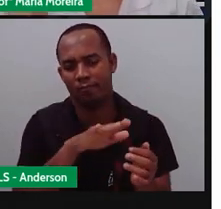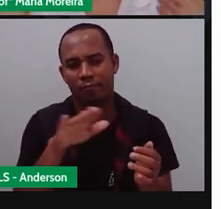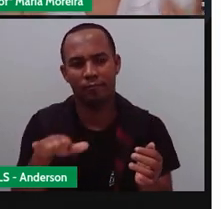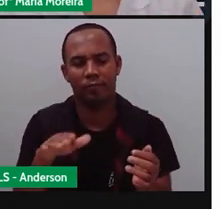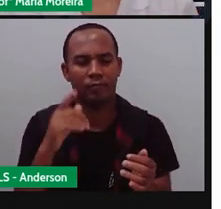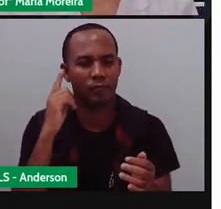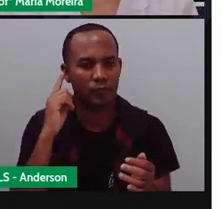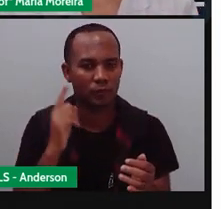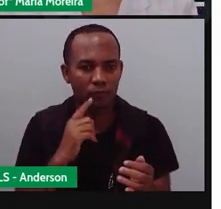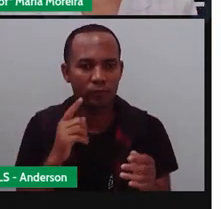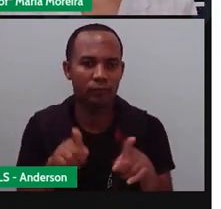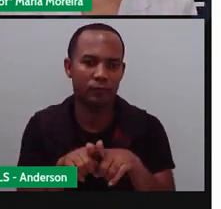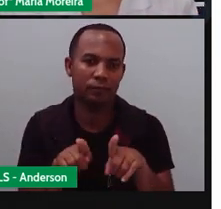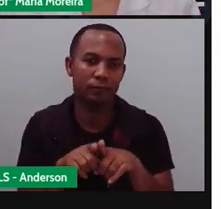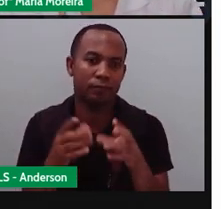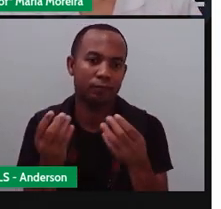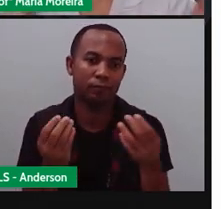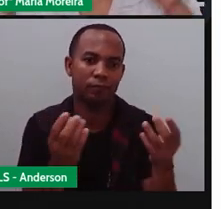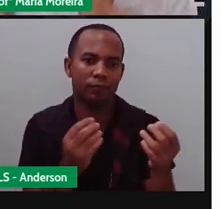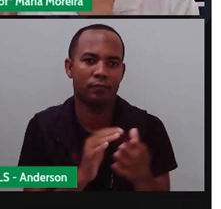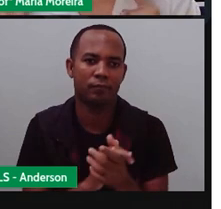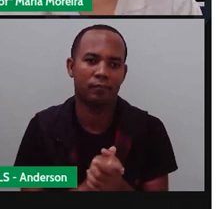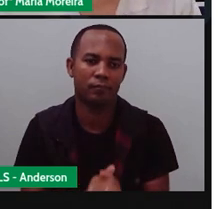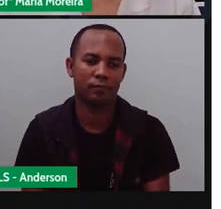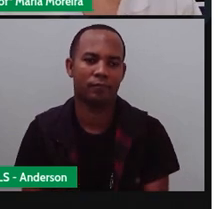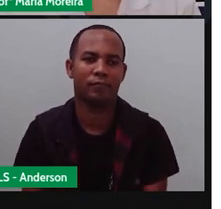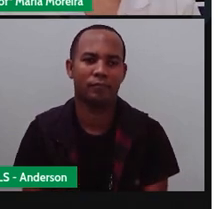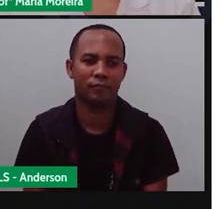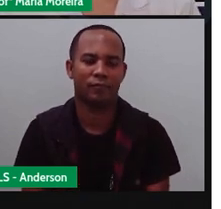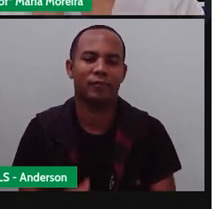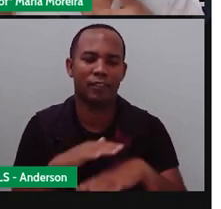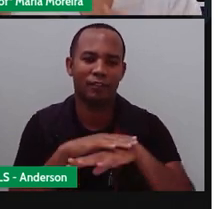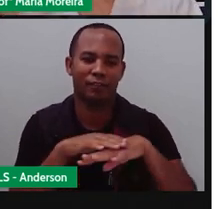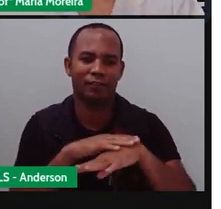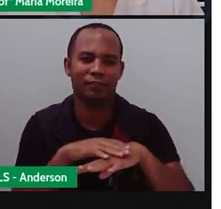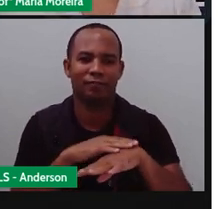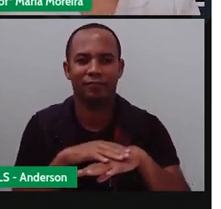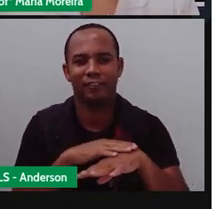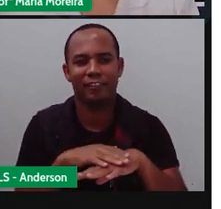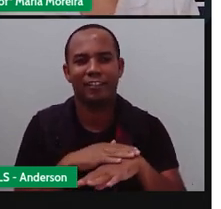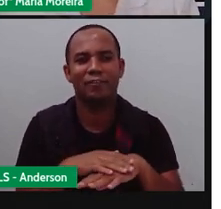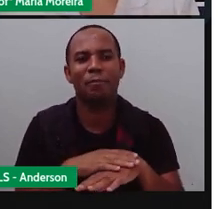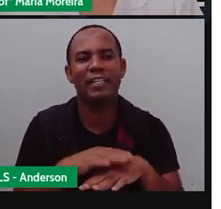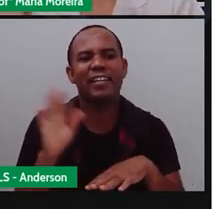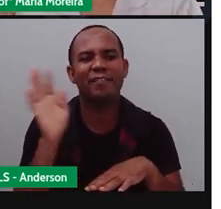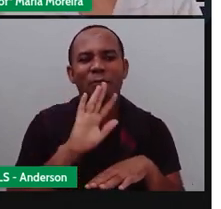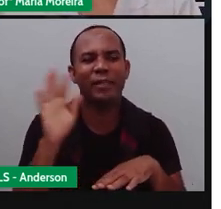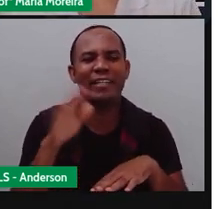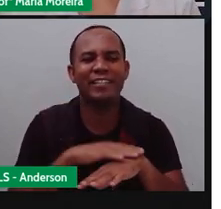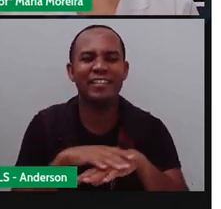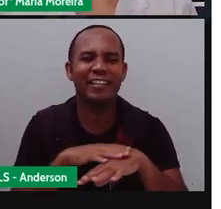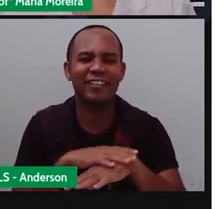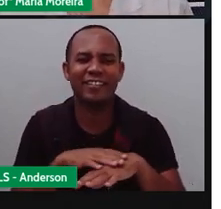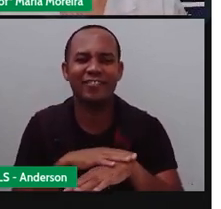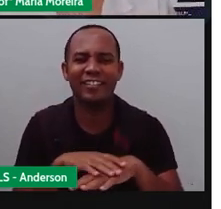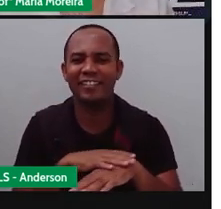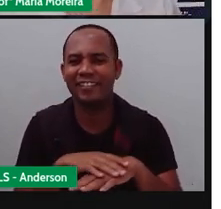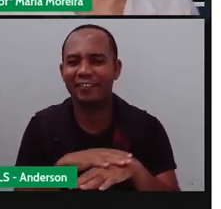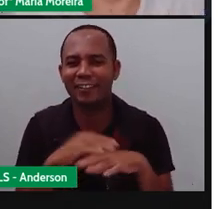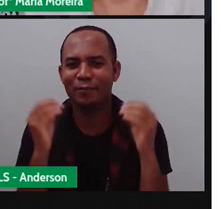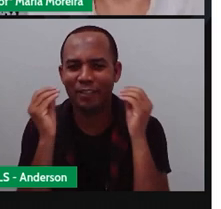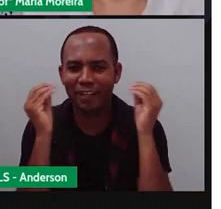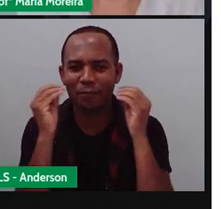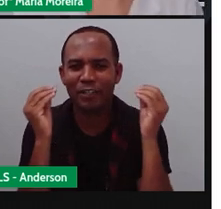Então olha quantas pessoas envolvidas para vocês estarem conversando e brincando no chat então charge